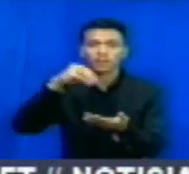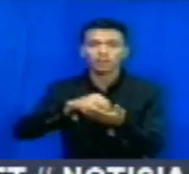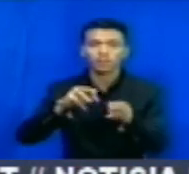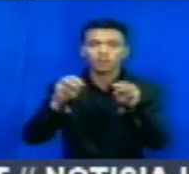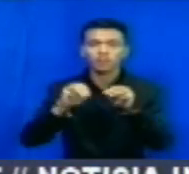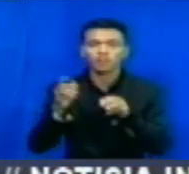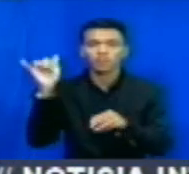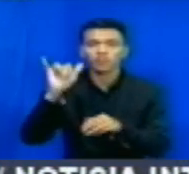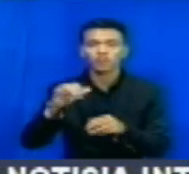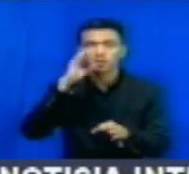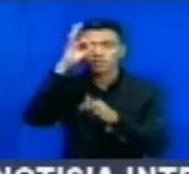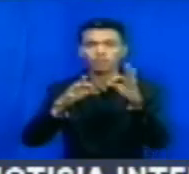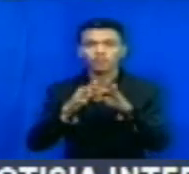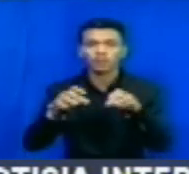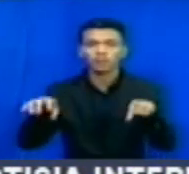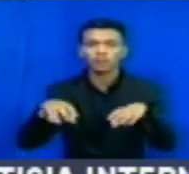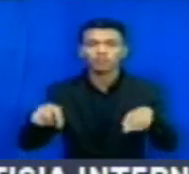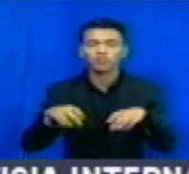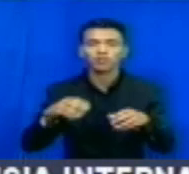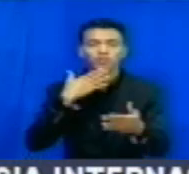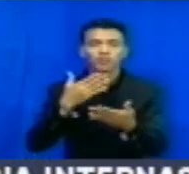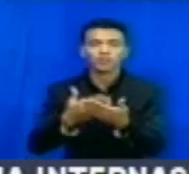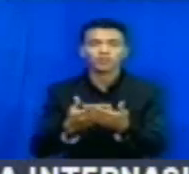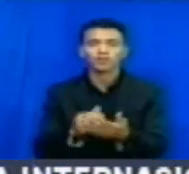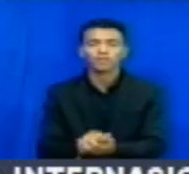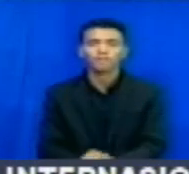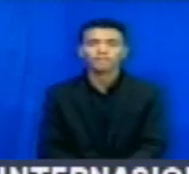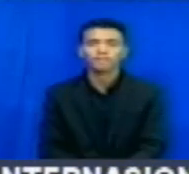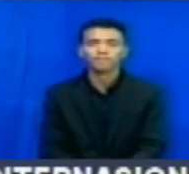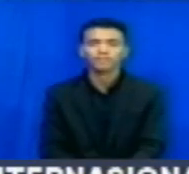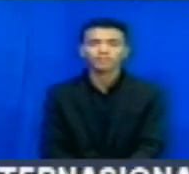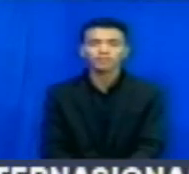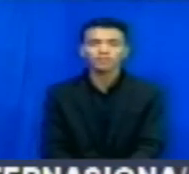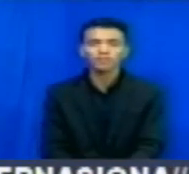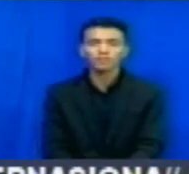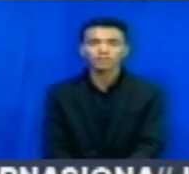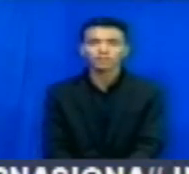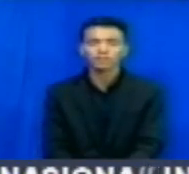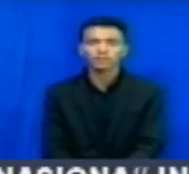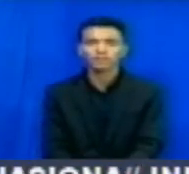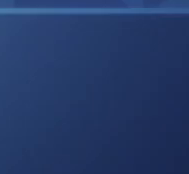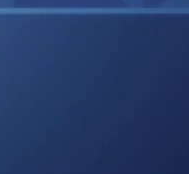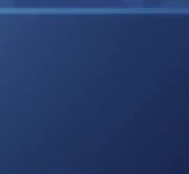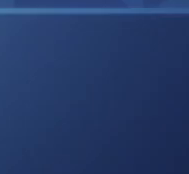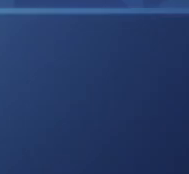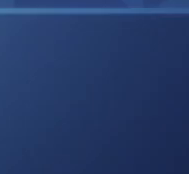município Sira hori garantia funcionamento do serviço. O semana tutu França com Ximenez, Aurelia Madeira ba